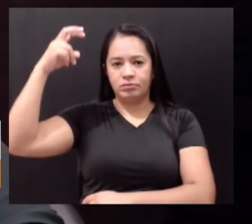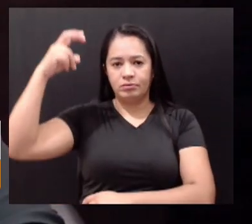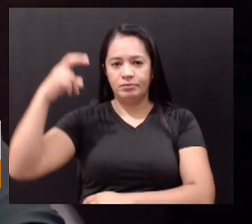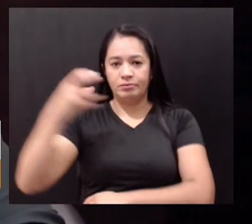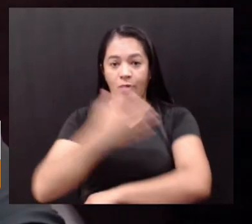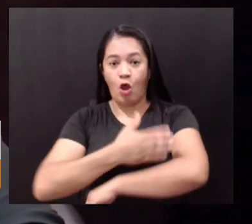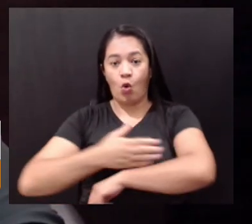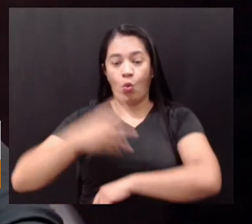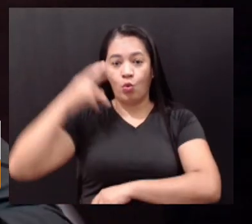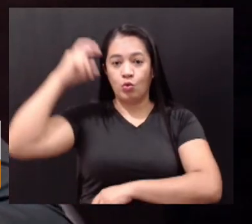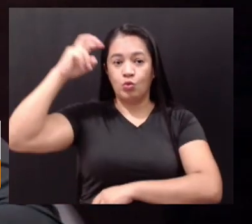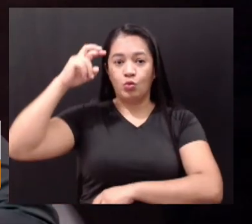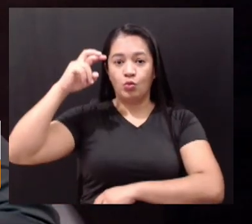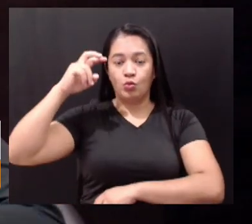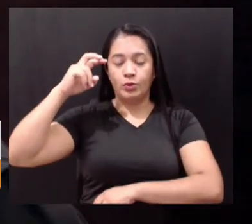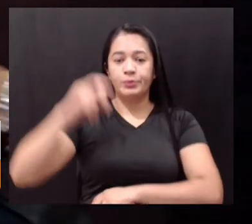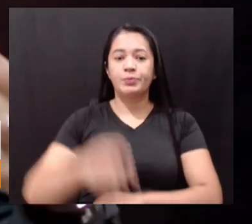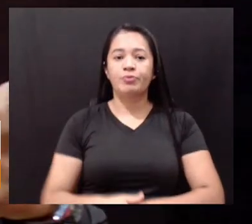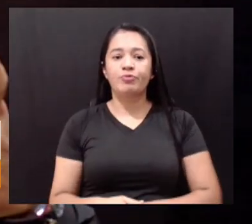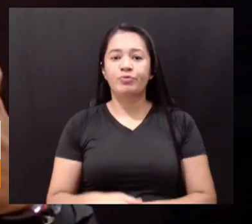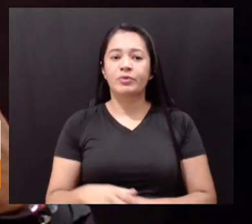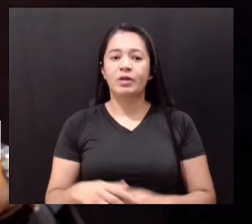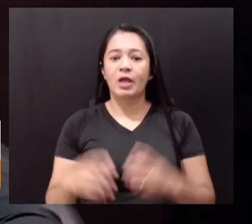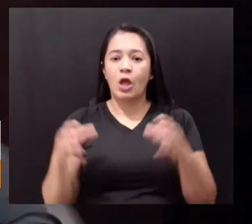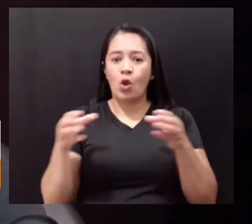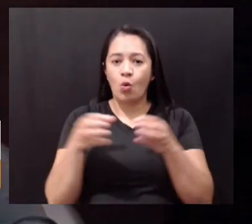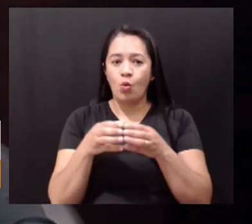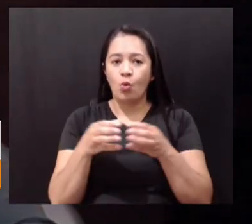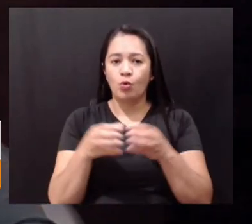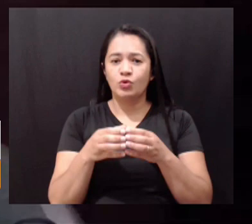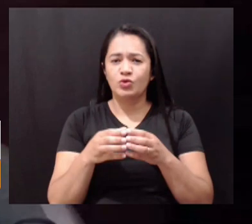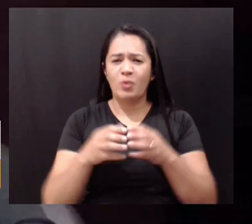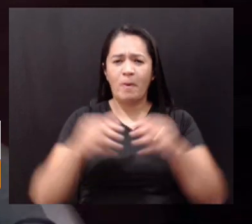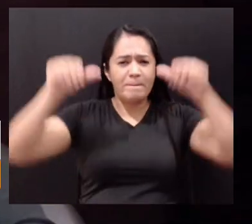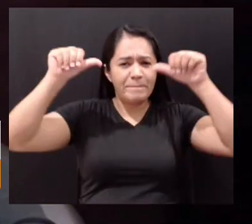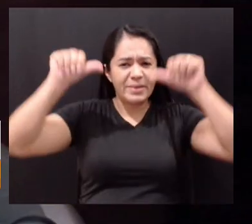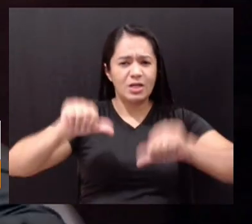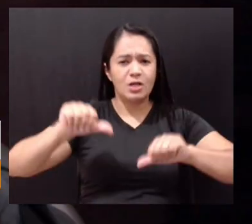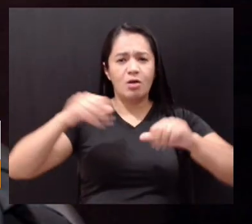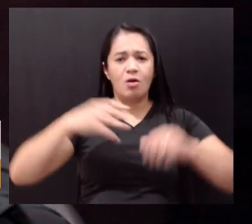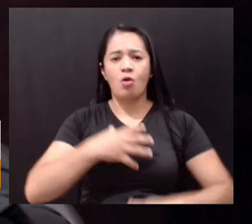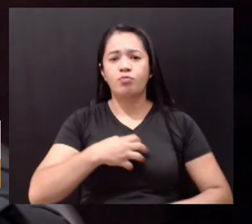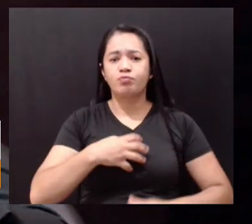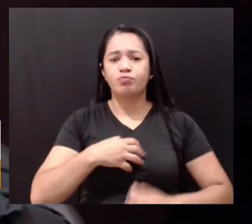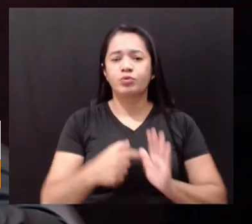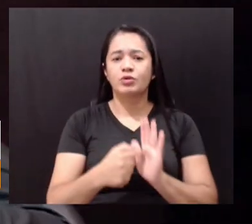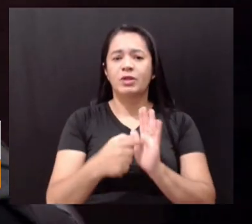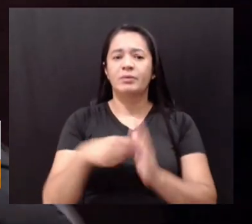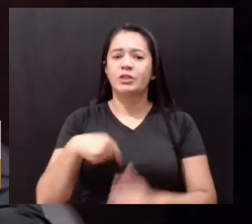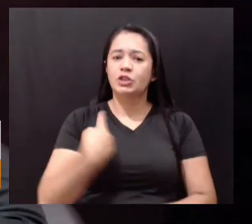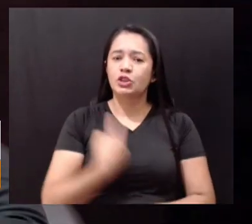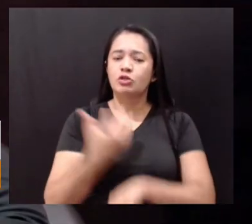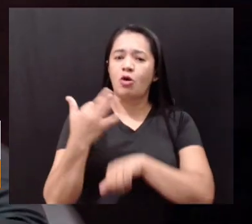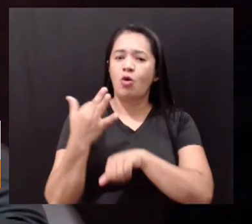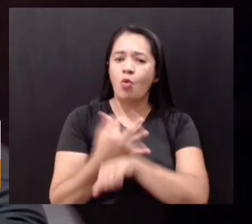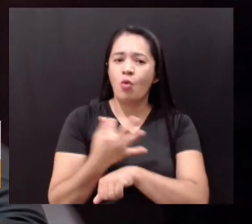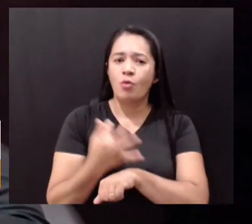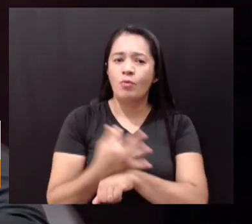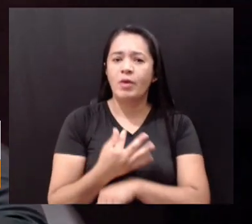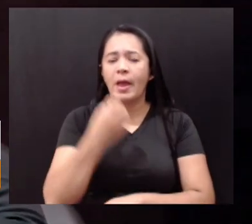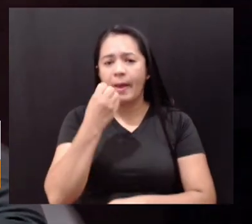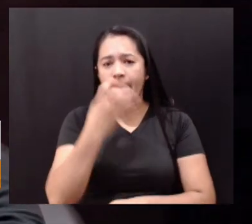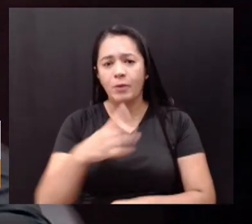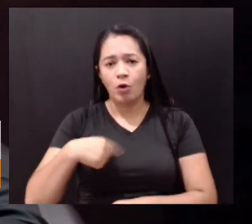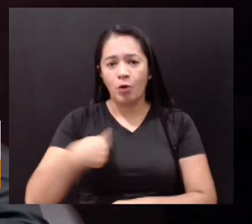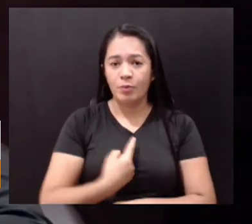cultura, é o conjunto dos piores comportamentos que a gente tolera, né, então o que que é bom para nossa organização aqui hoje em dia,